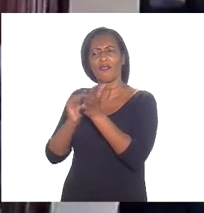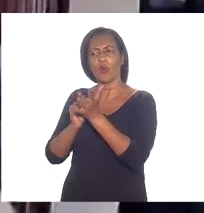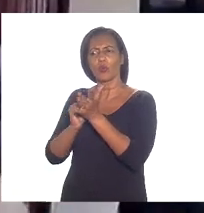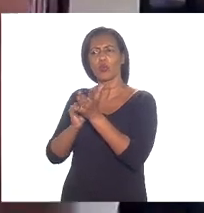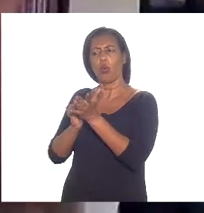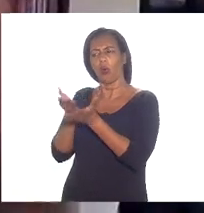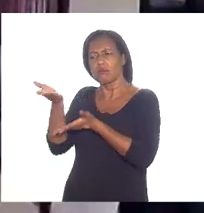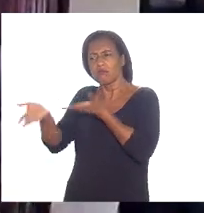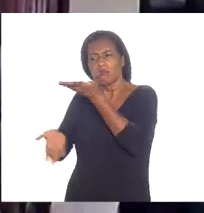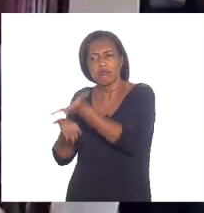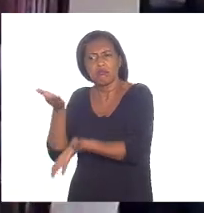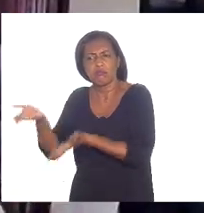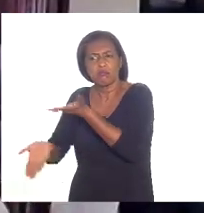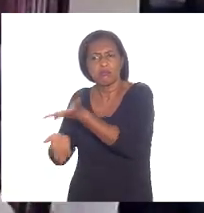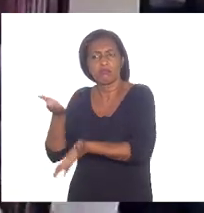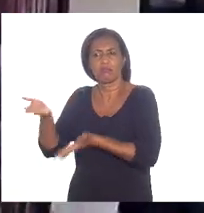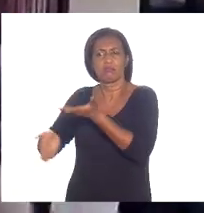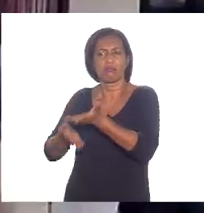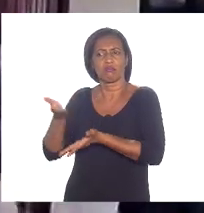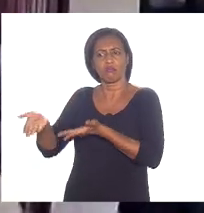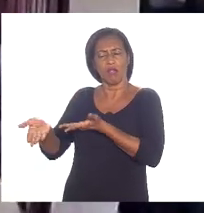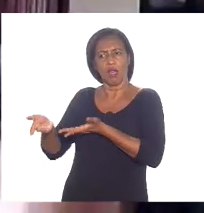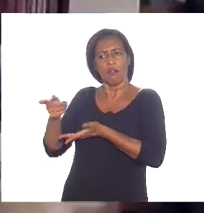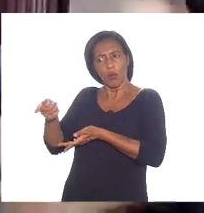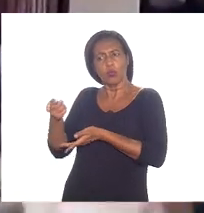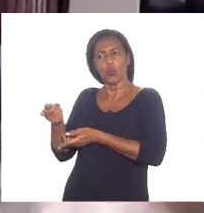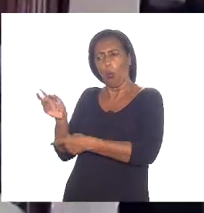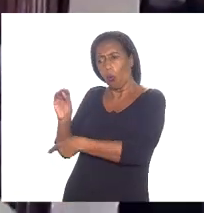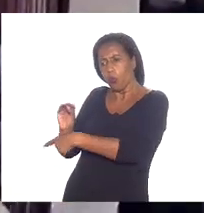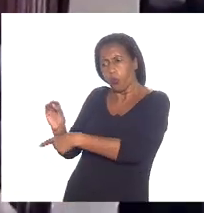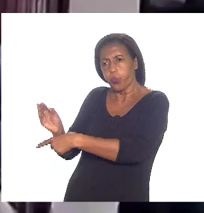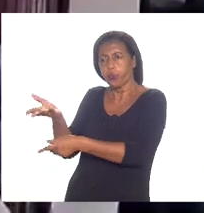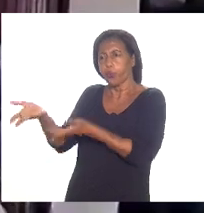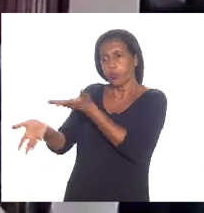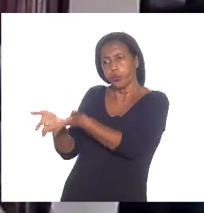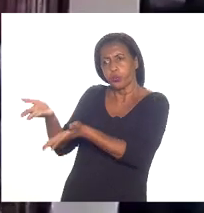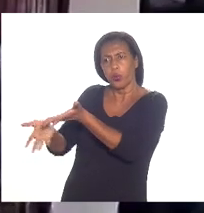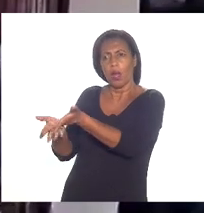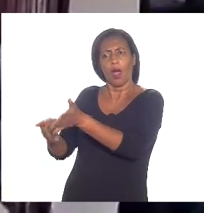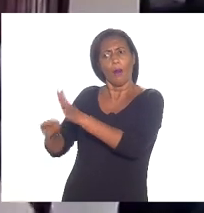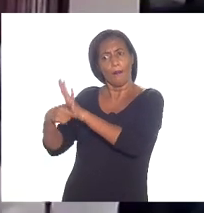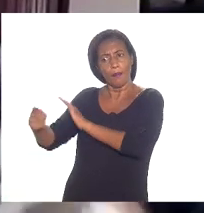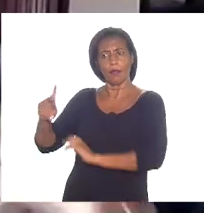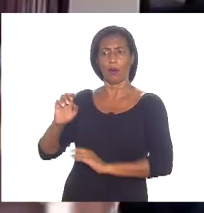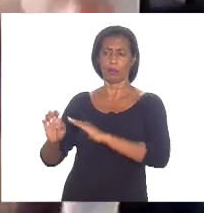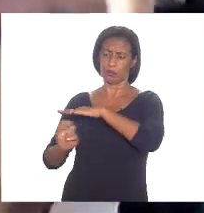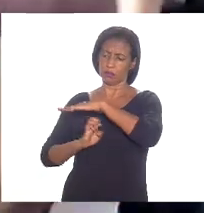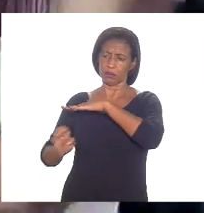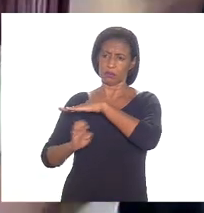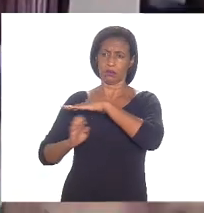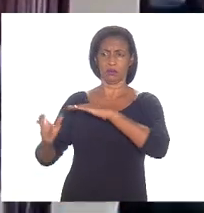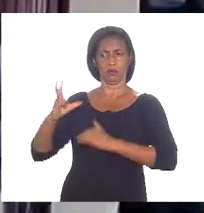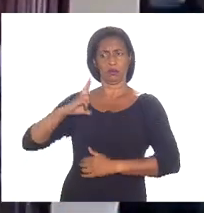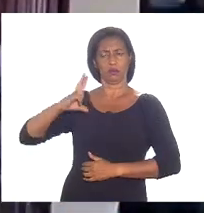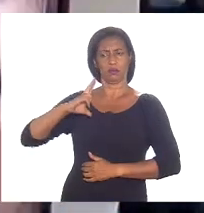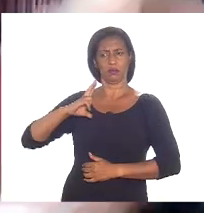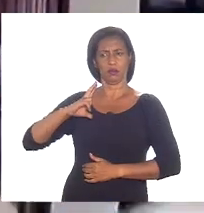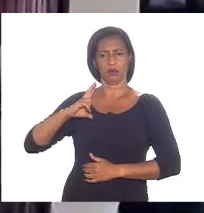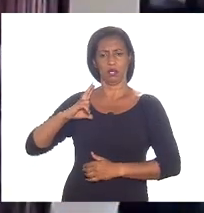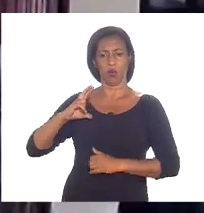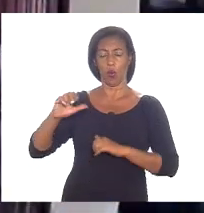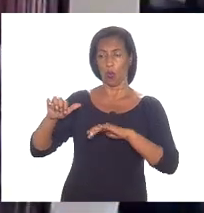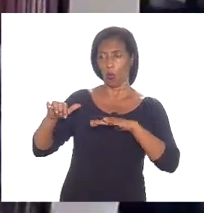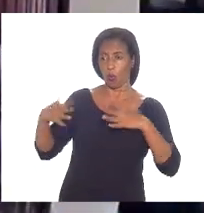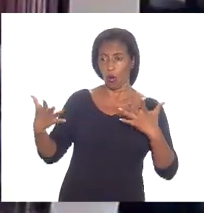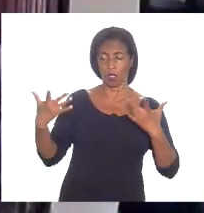participação efetiva exatamente do lado privado. Quando quer se